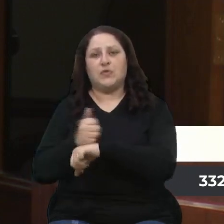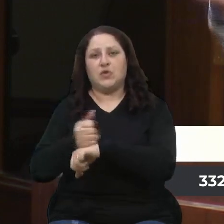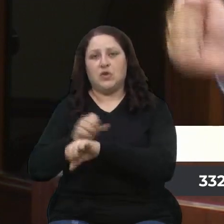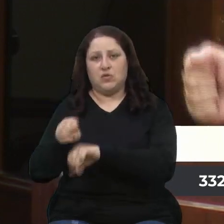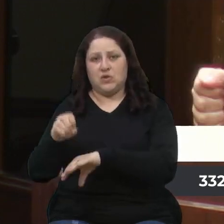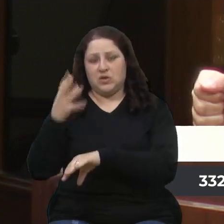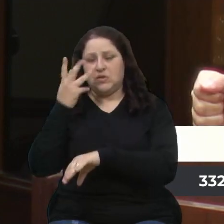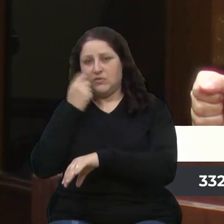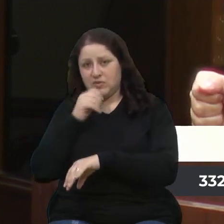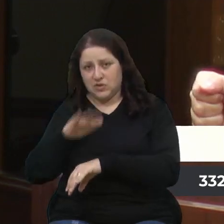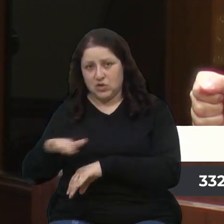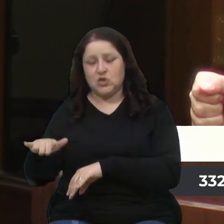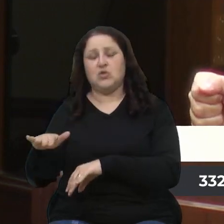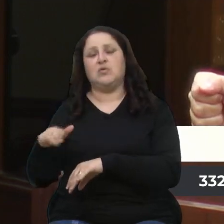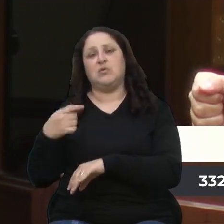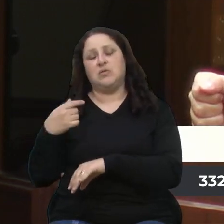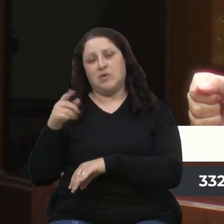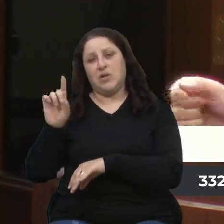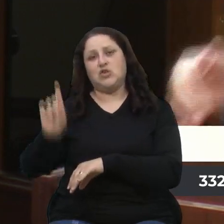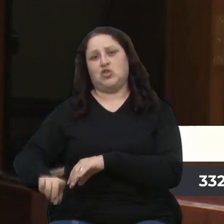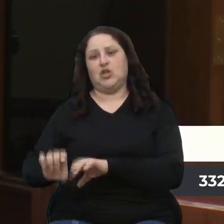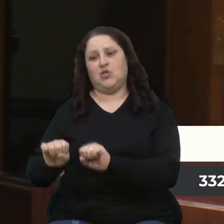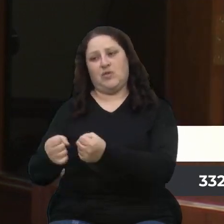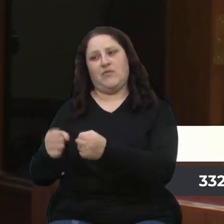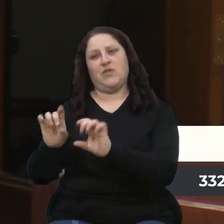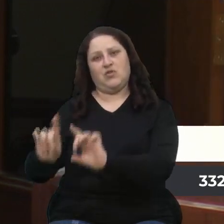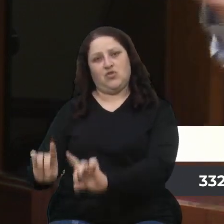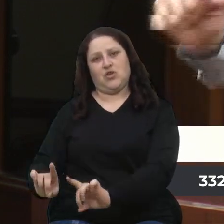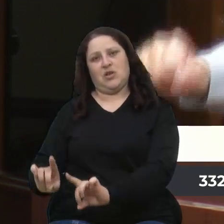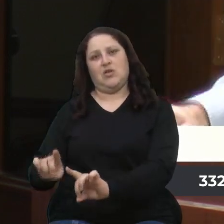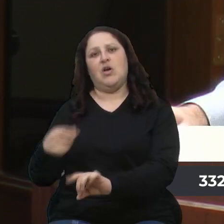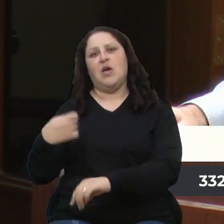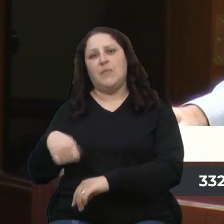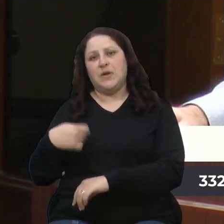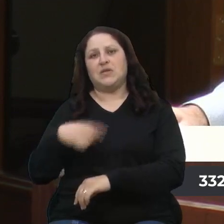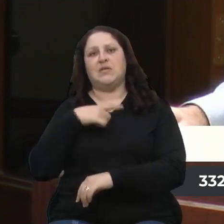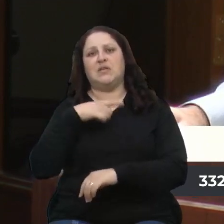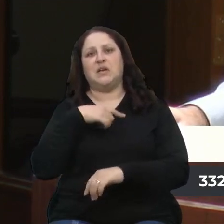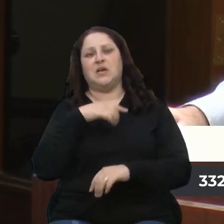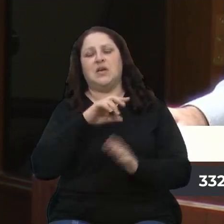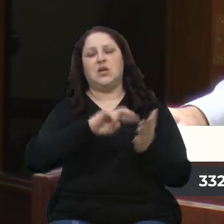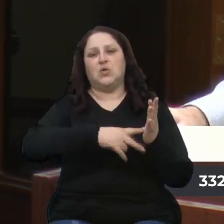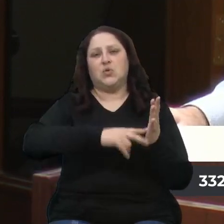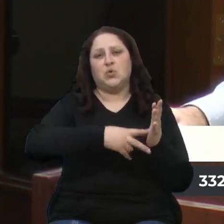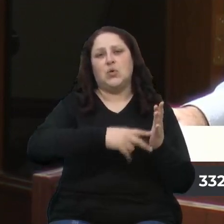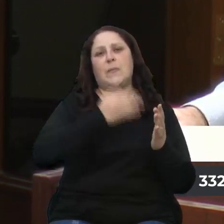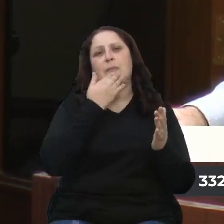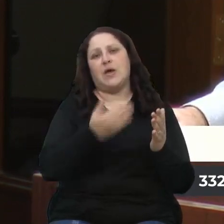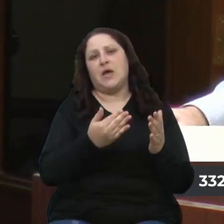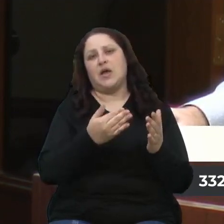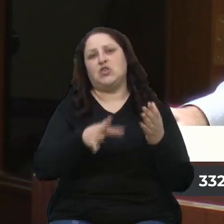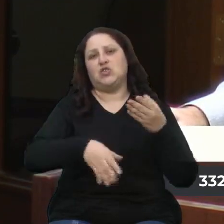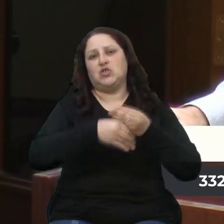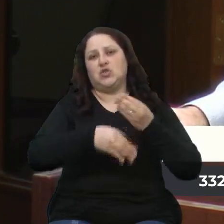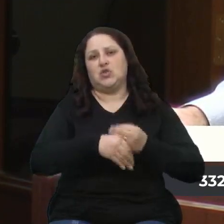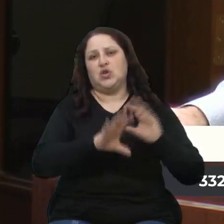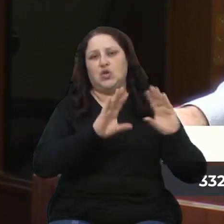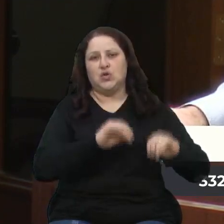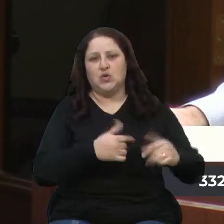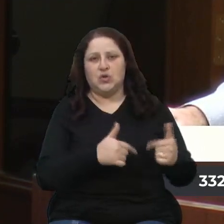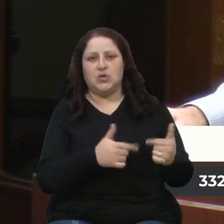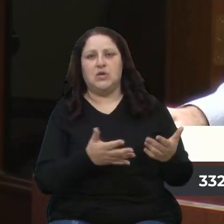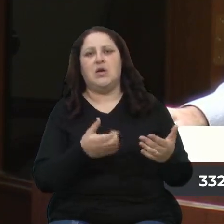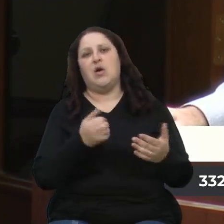aí o sindicato teria que entrar nessa discussão para solicitar um adicional noturno ou as